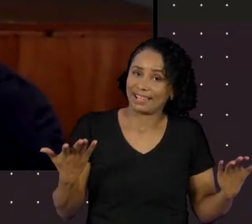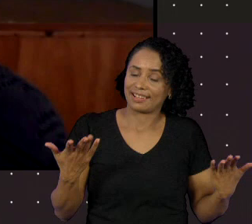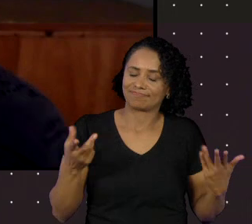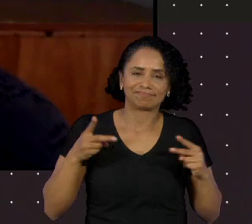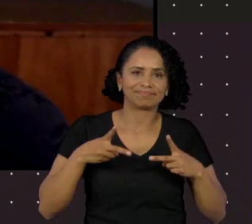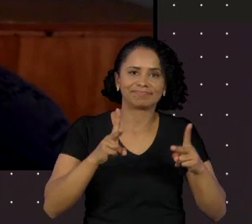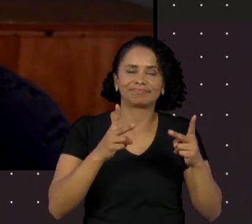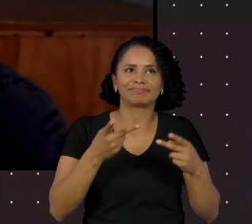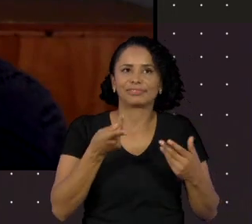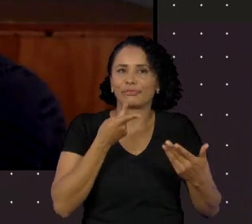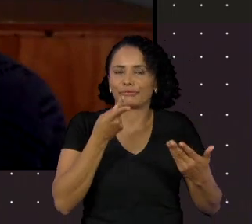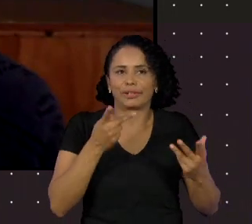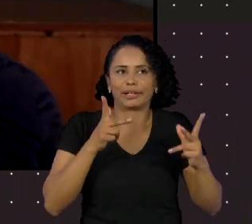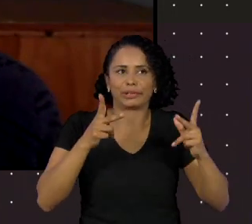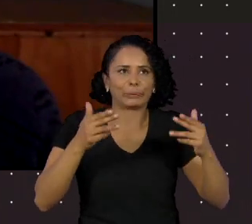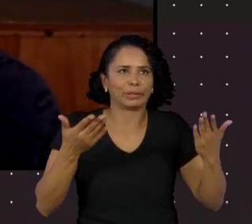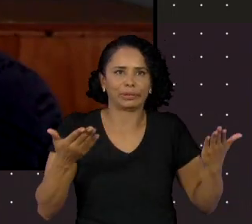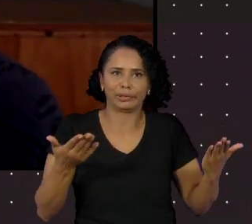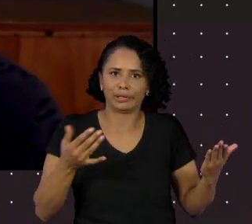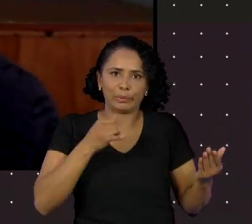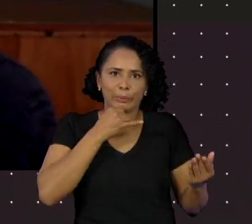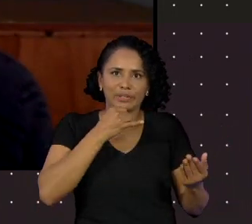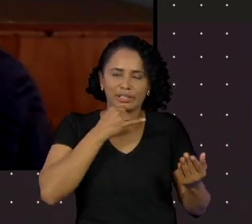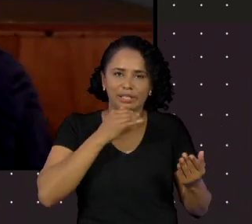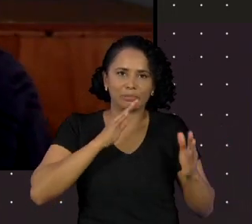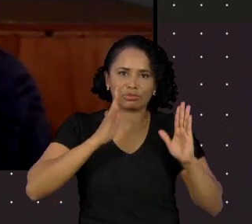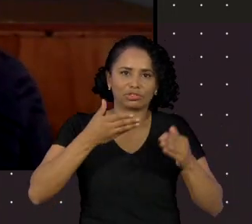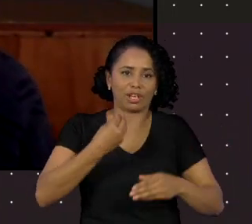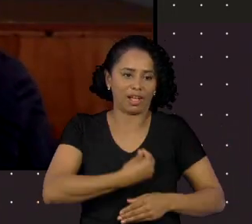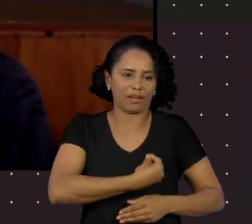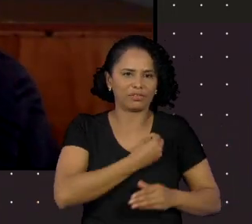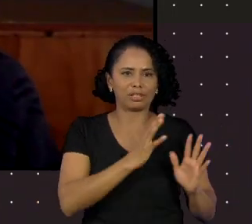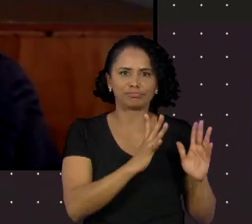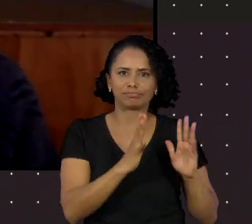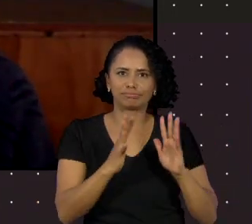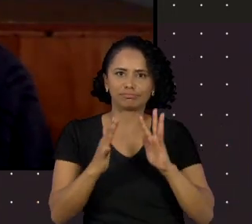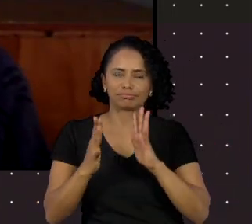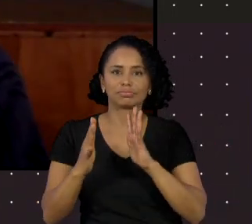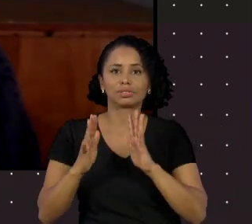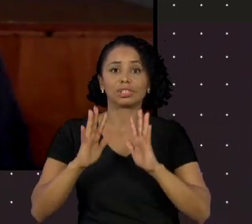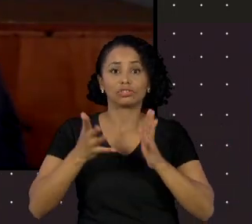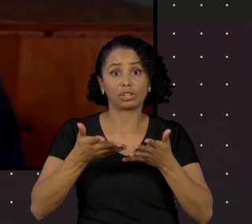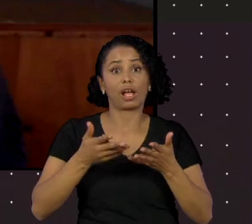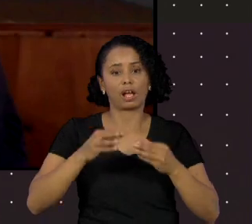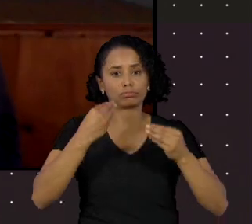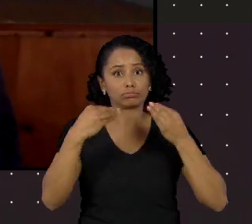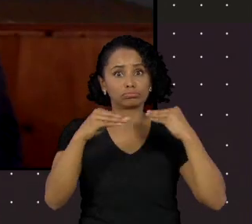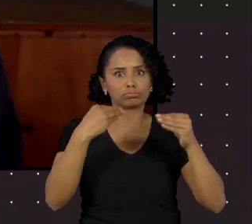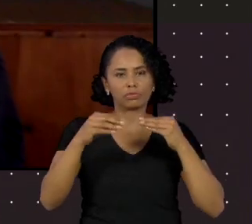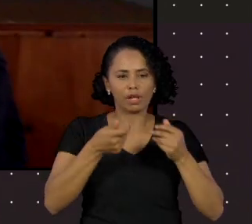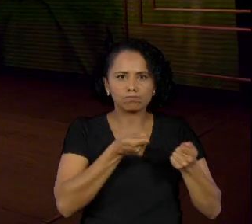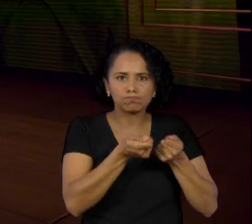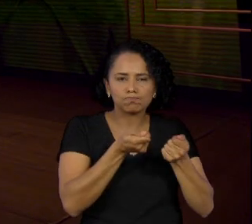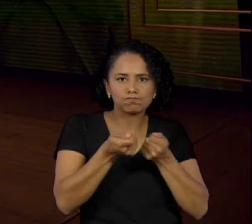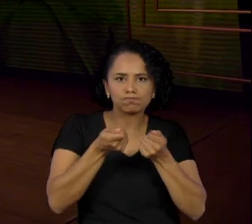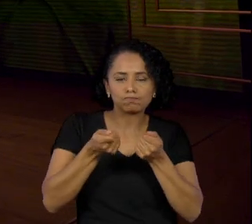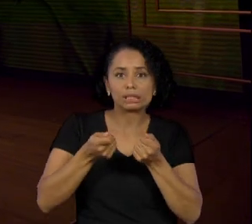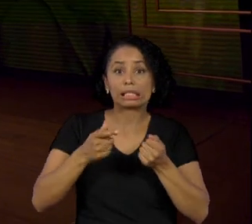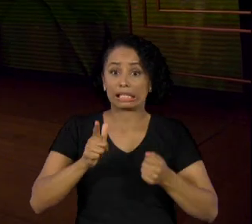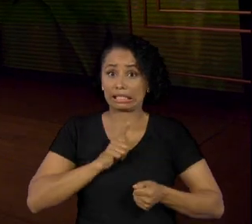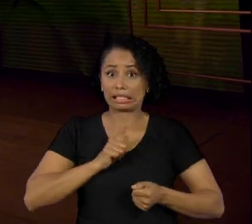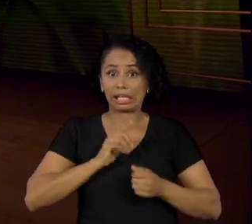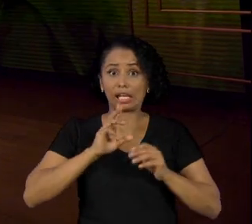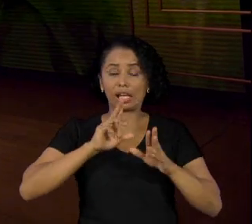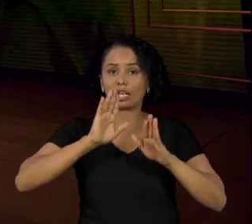né? Assim como eu falei, acho que o Jaime conduziu essa história muito bem, assim. Era uma novela com muitos núcleos. Se a gente pensar, uma novela que